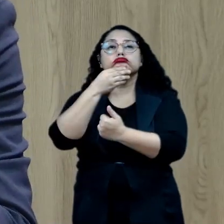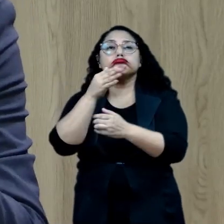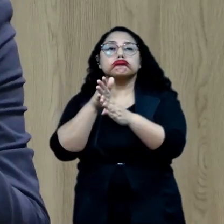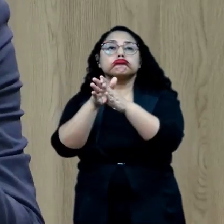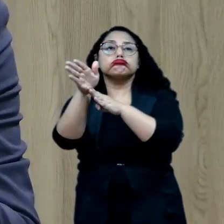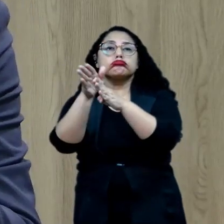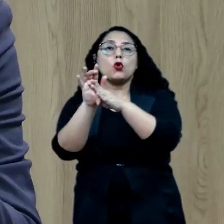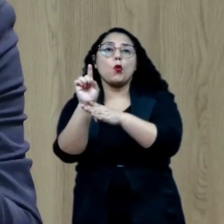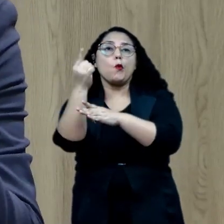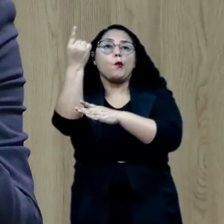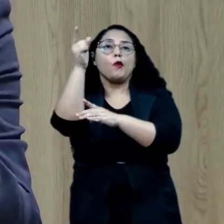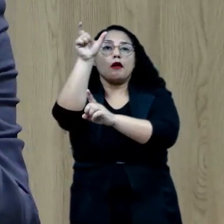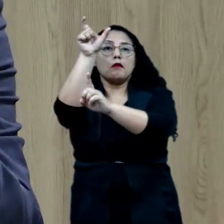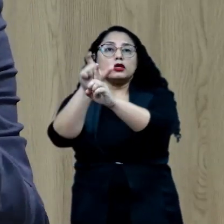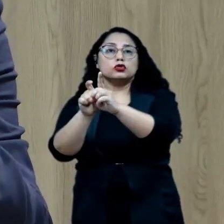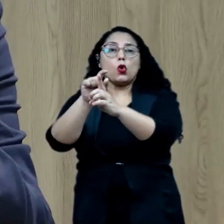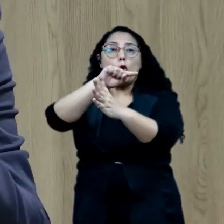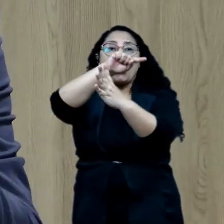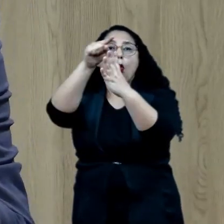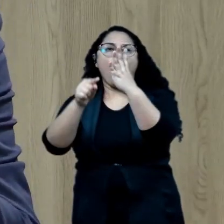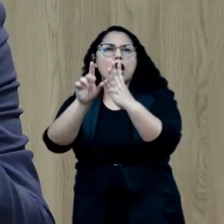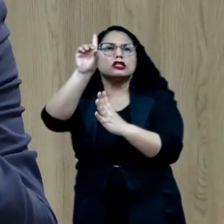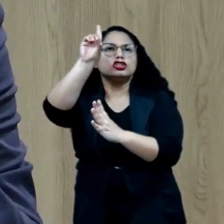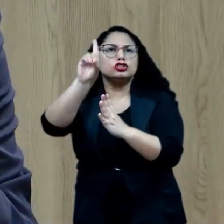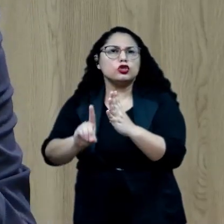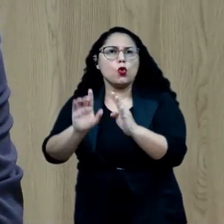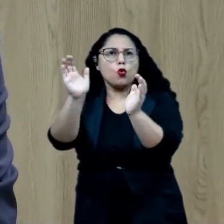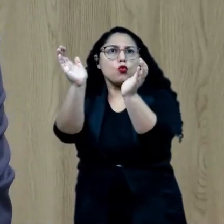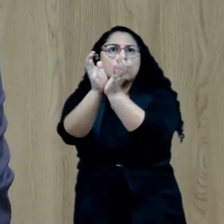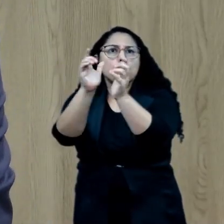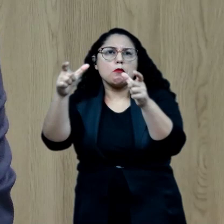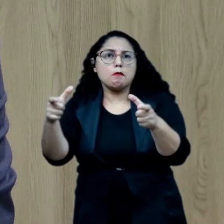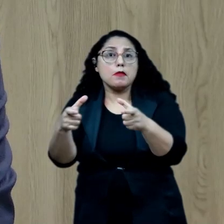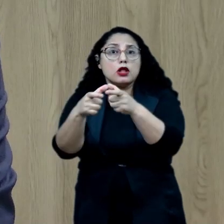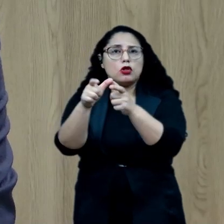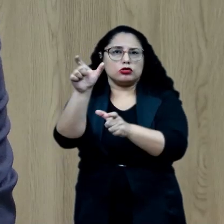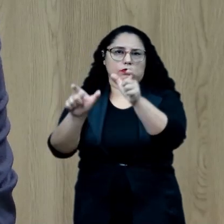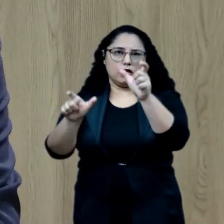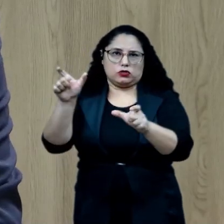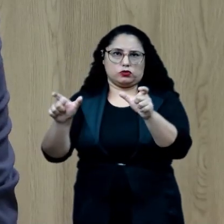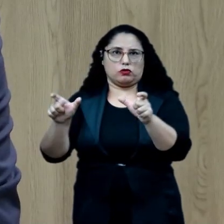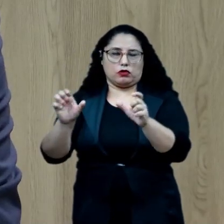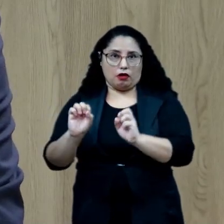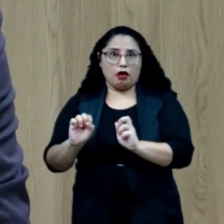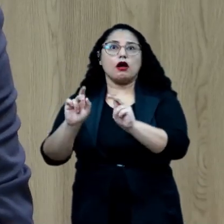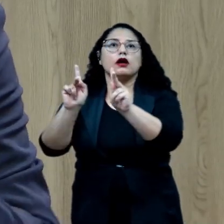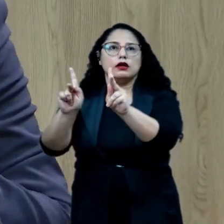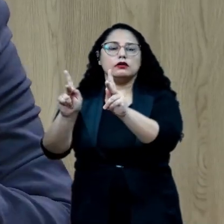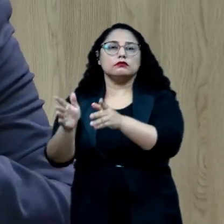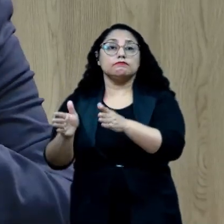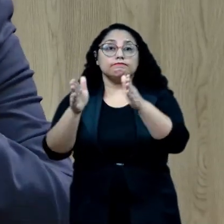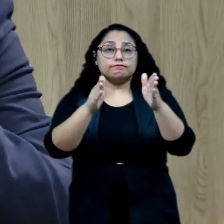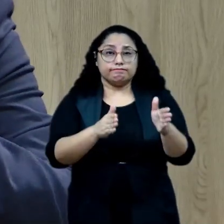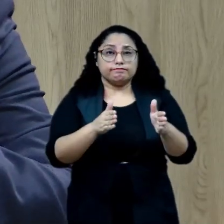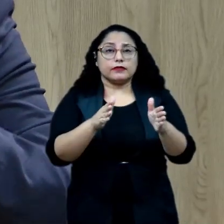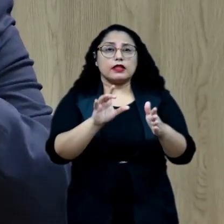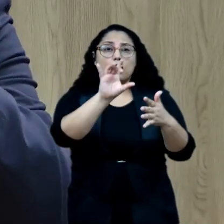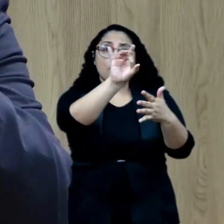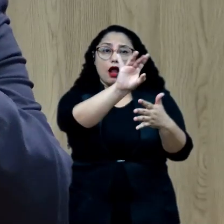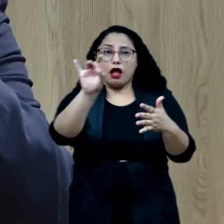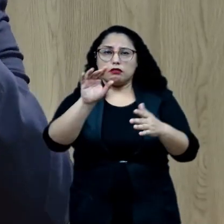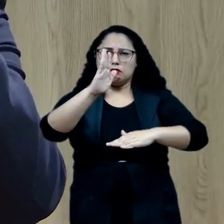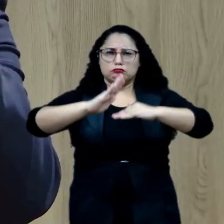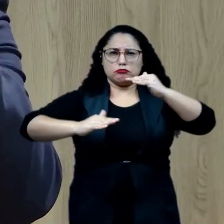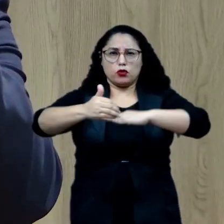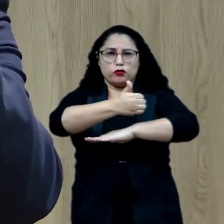vai assessorar uma pessoa, 4 diretores, um grupo menor de pessoas. Ok? Então, cada profissional